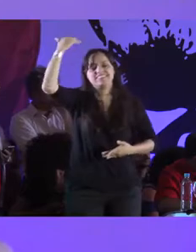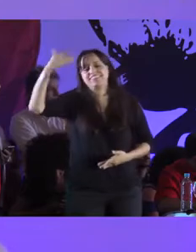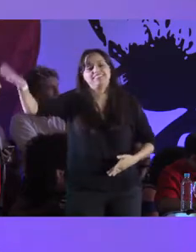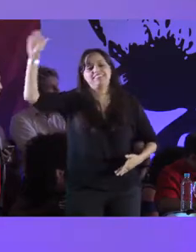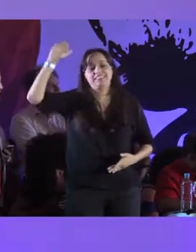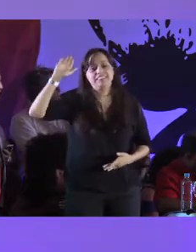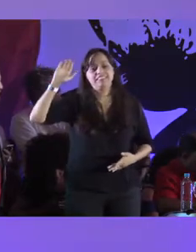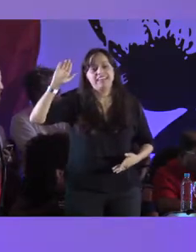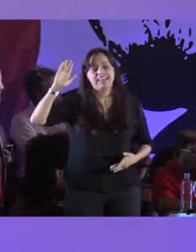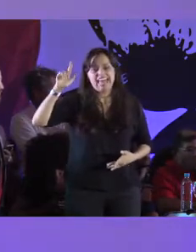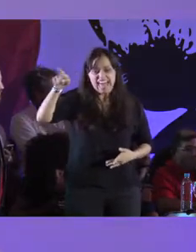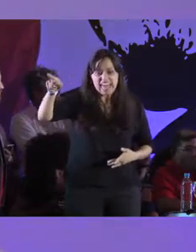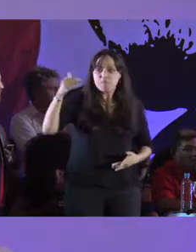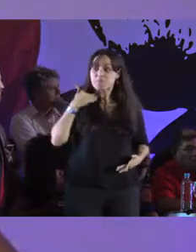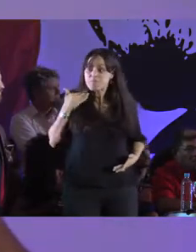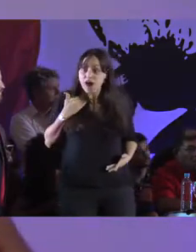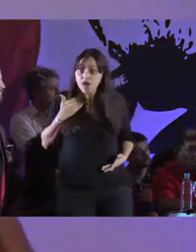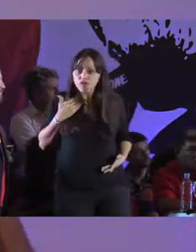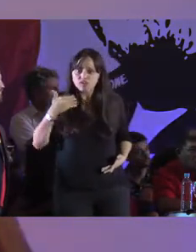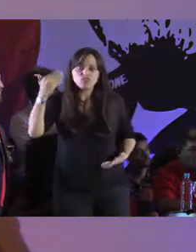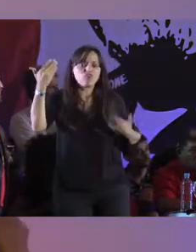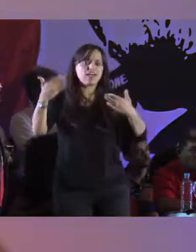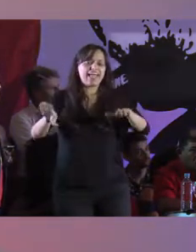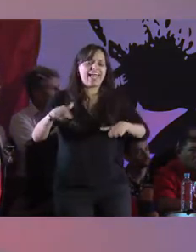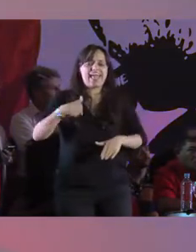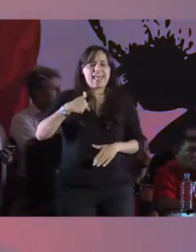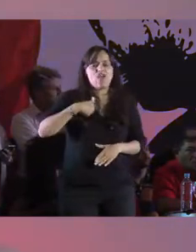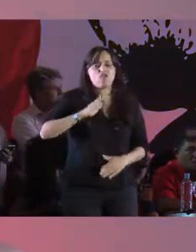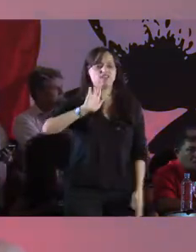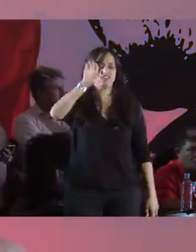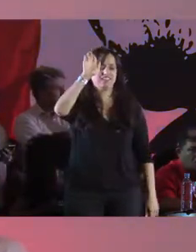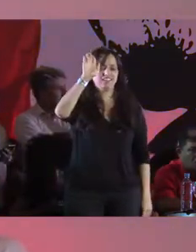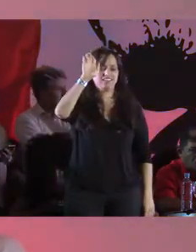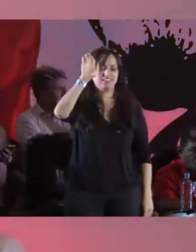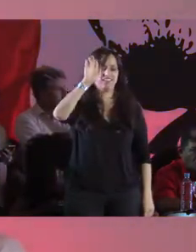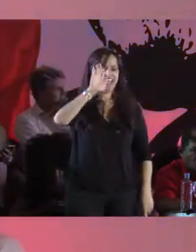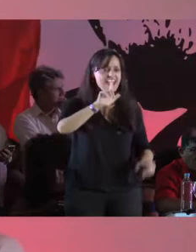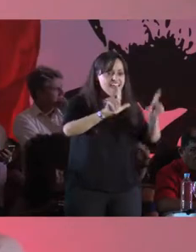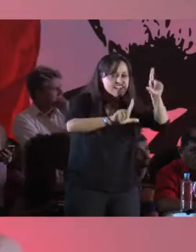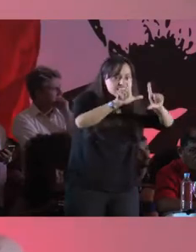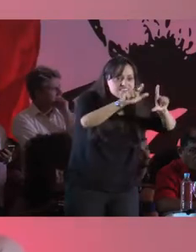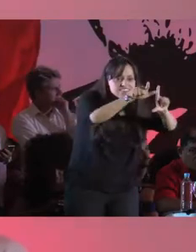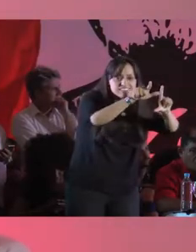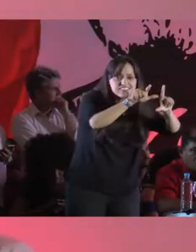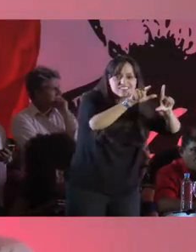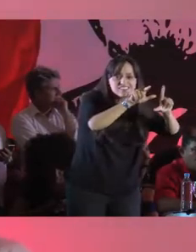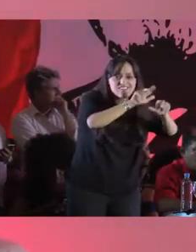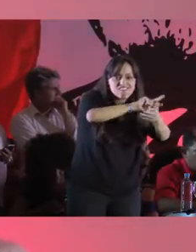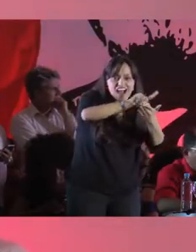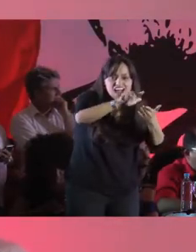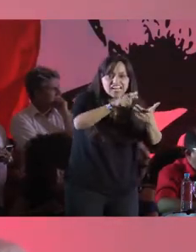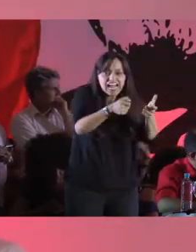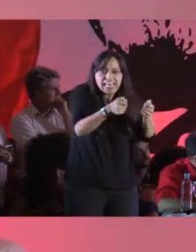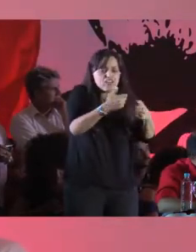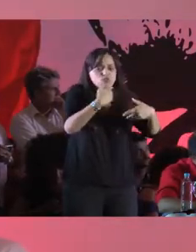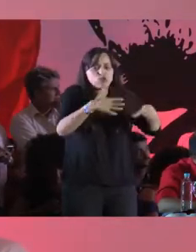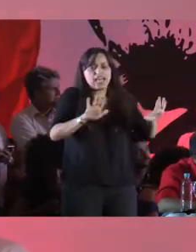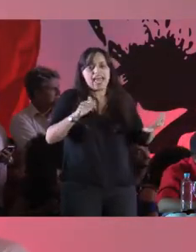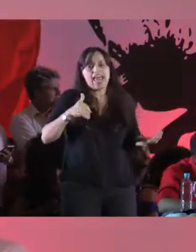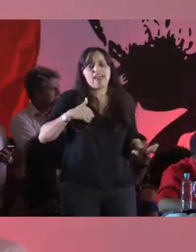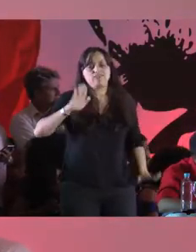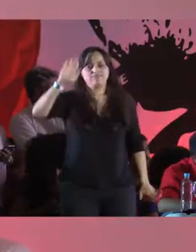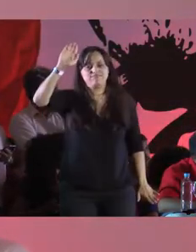eleições. Nenhuma revista, nenhum jornal ou a televisão quer que eu dispute as eleições. Eu não sei porquê, mas não